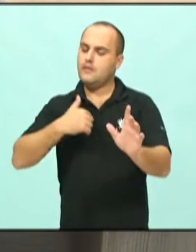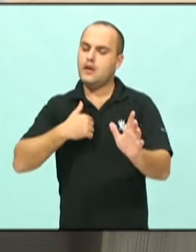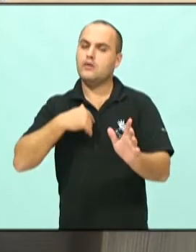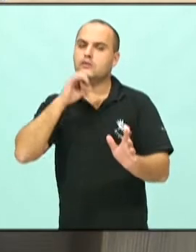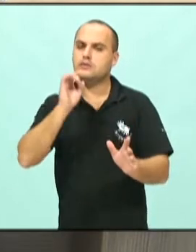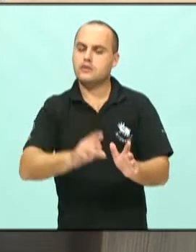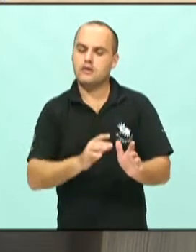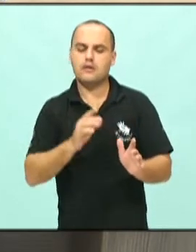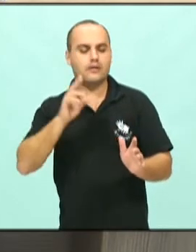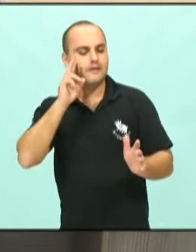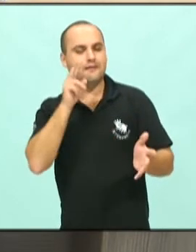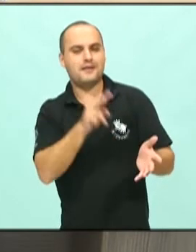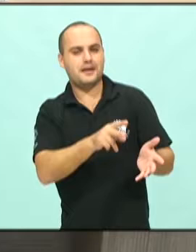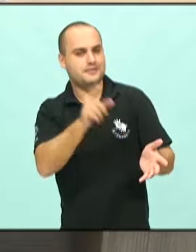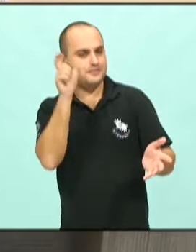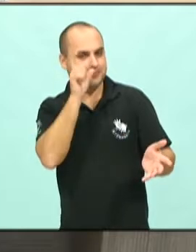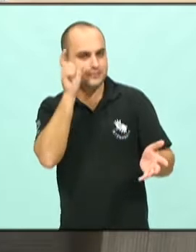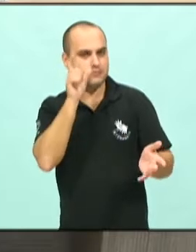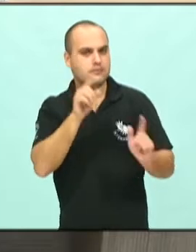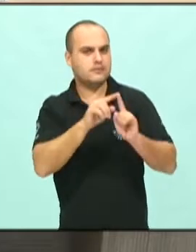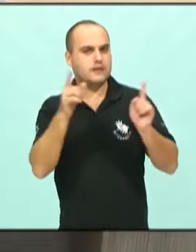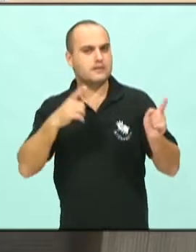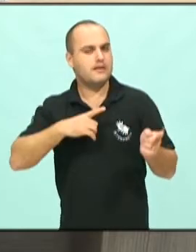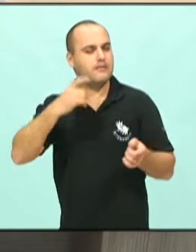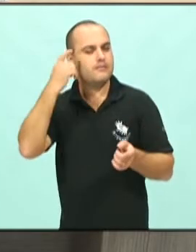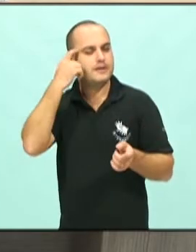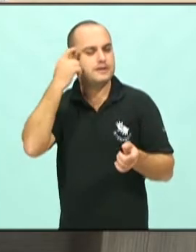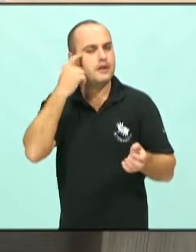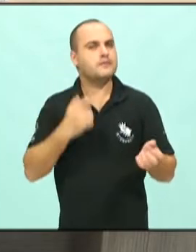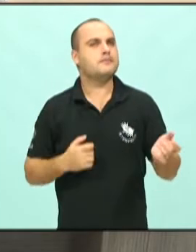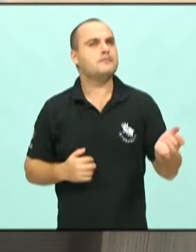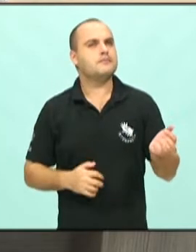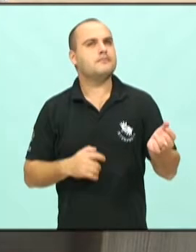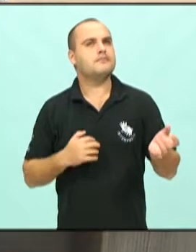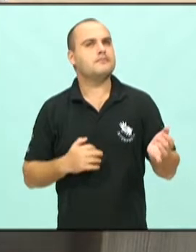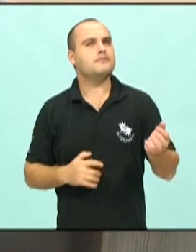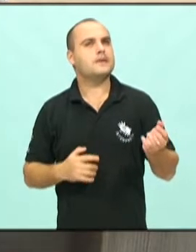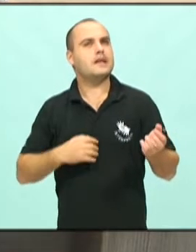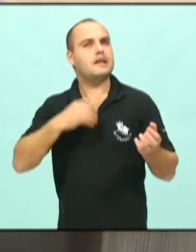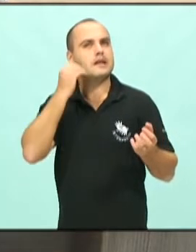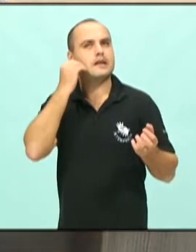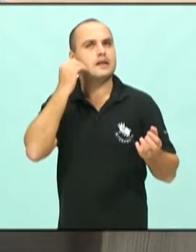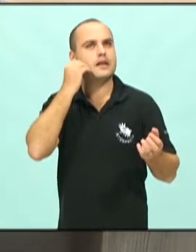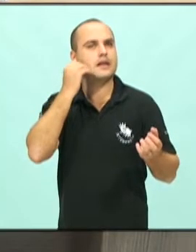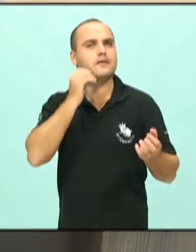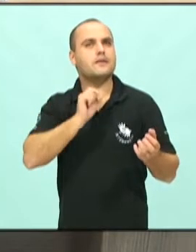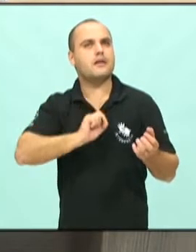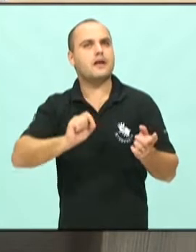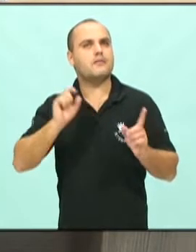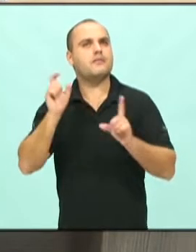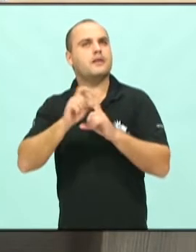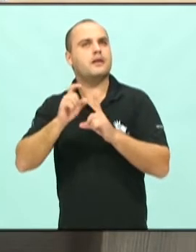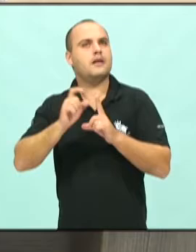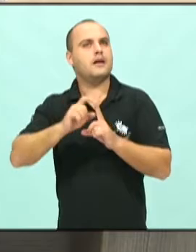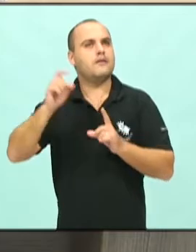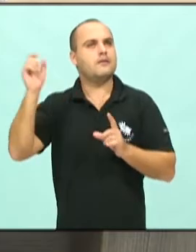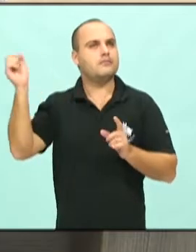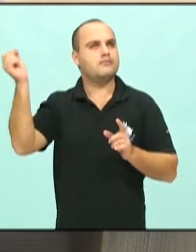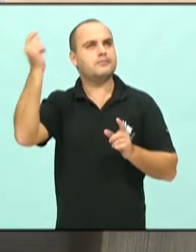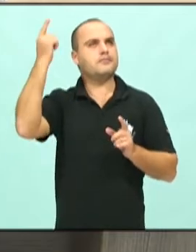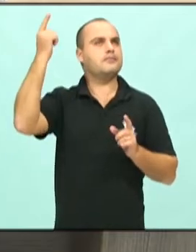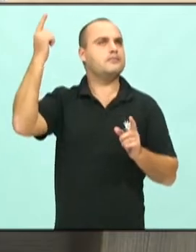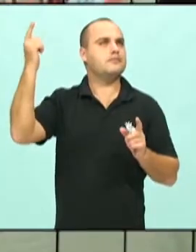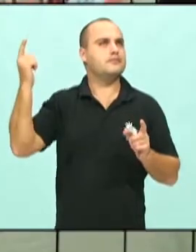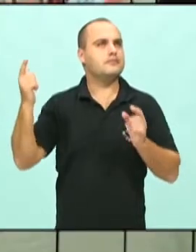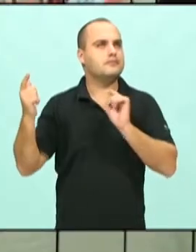Mas eu fazia da forma mais intuitiva possível, né? Tentava deixar as palavras surgirem de acordo